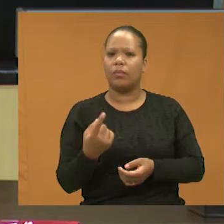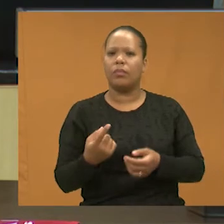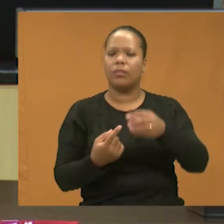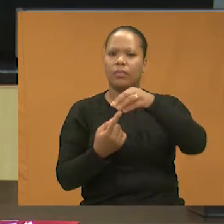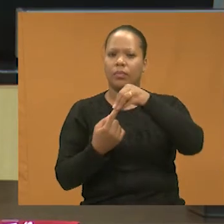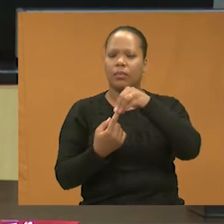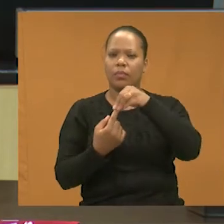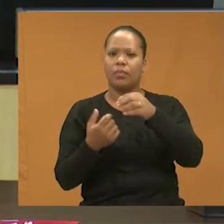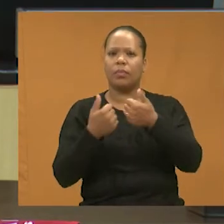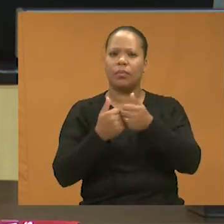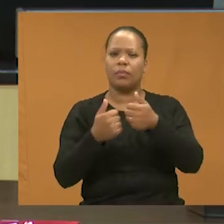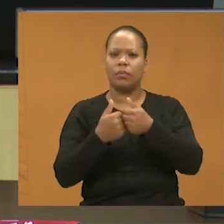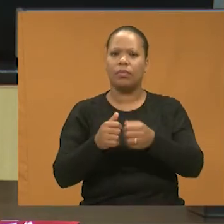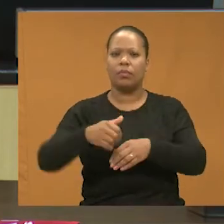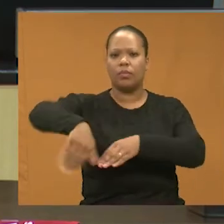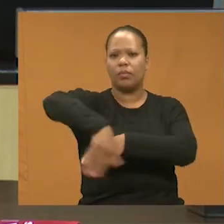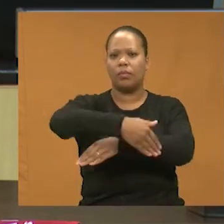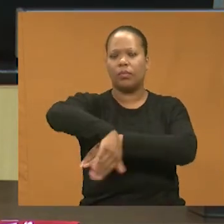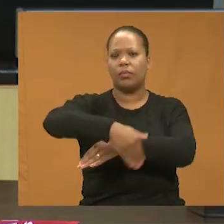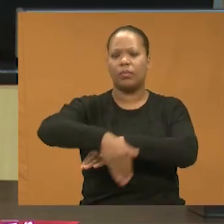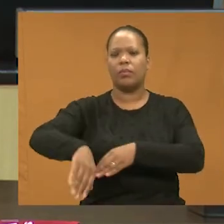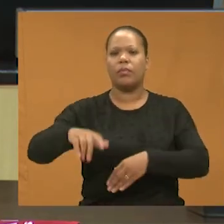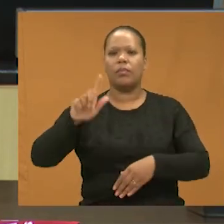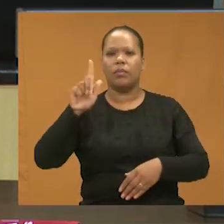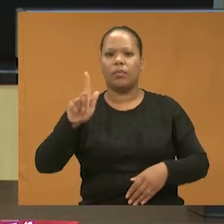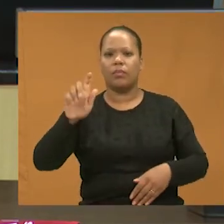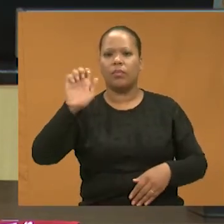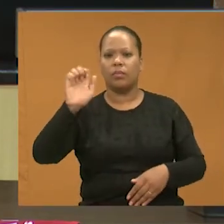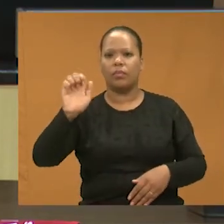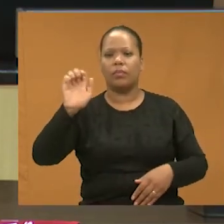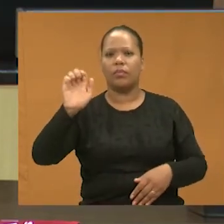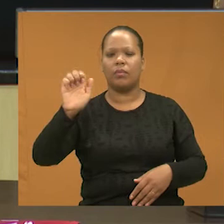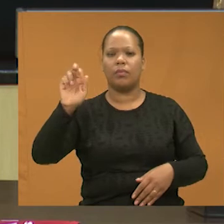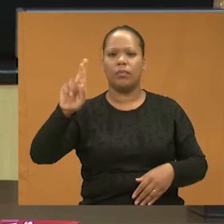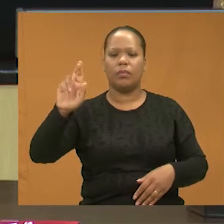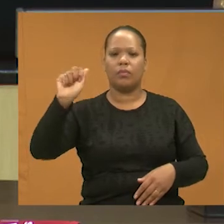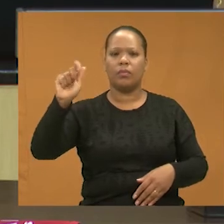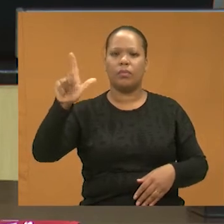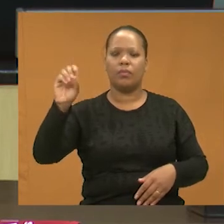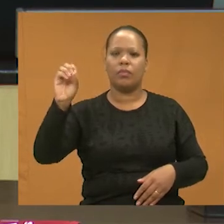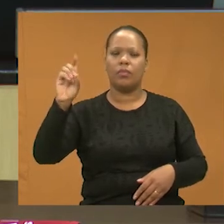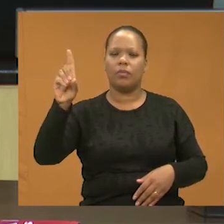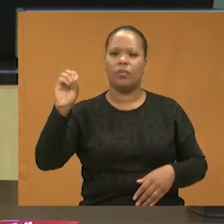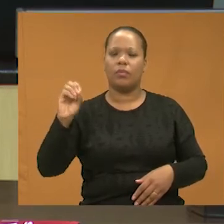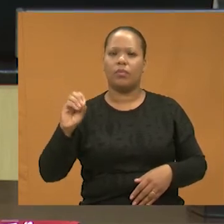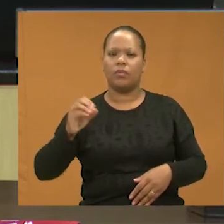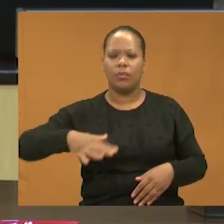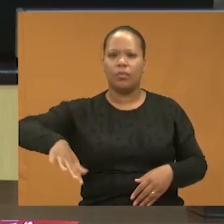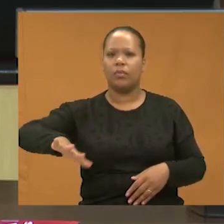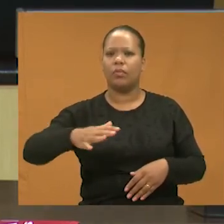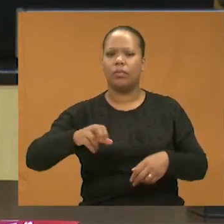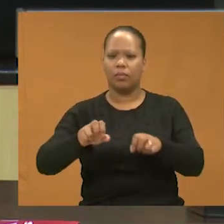população deste bairro está localizado na rodovia Geraldo Scavone, requeremos ao excelentíssimo senhor presidente desta casa,